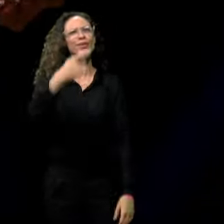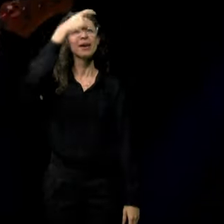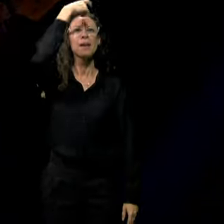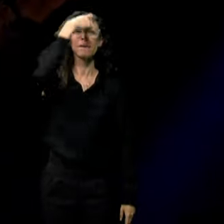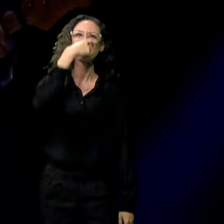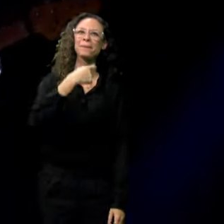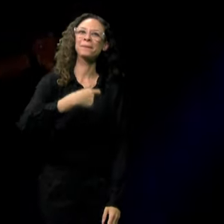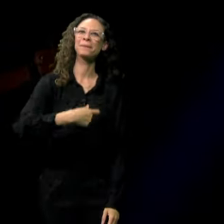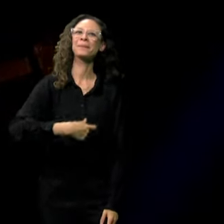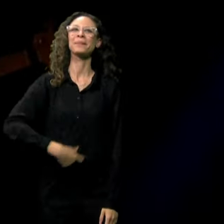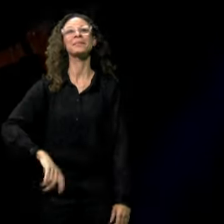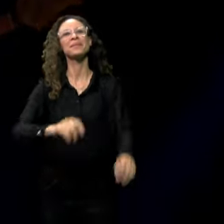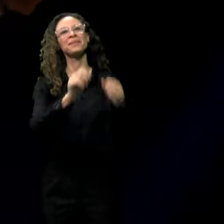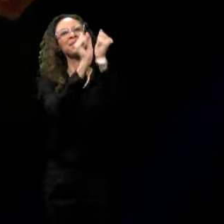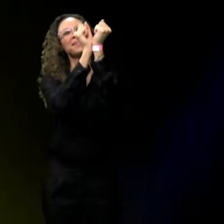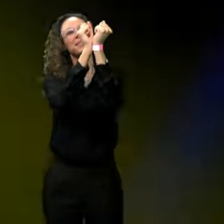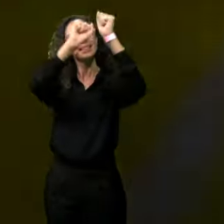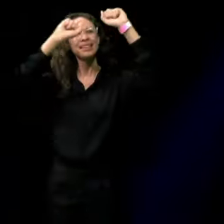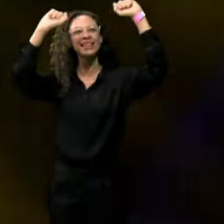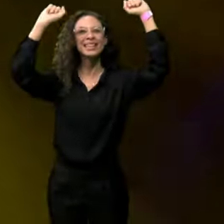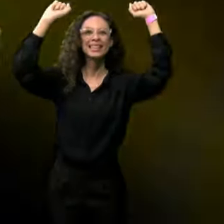eu sou